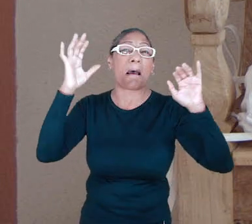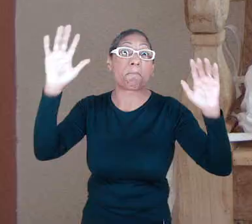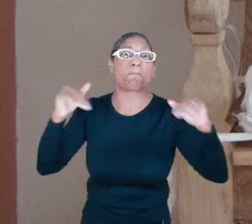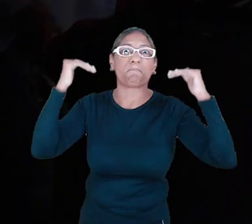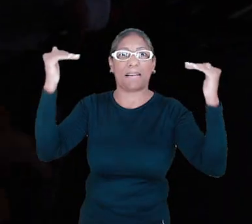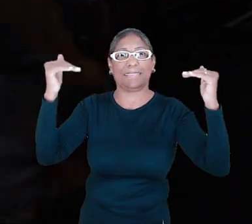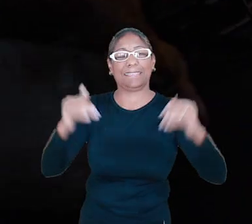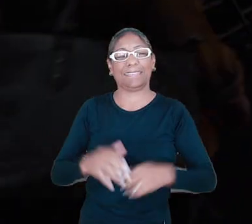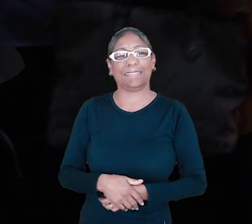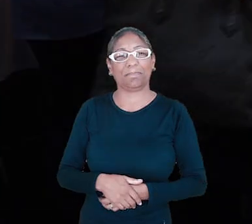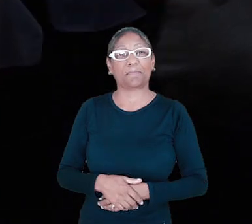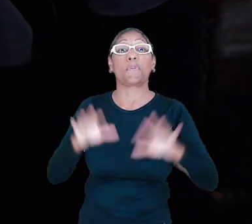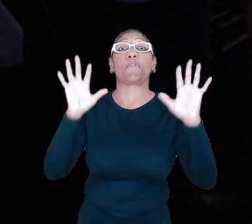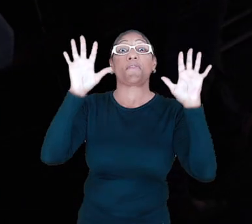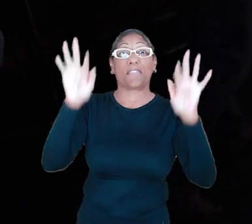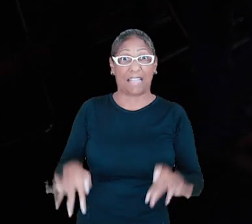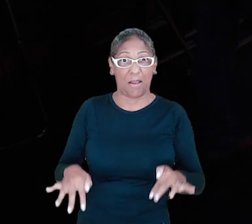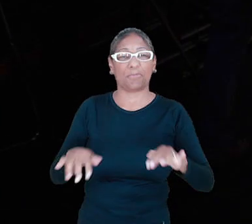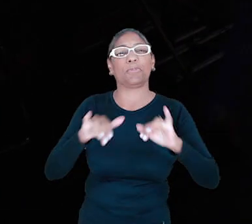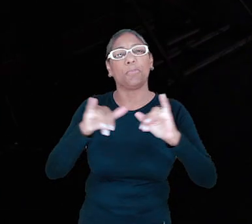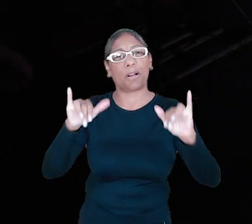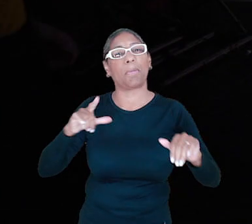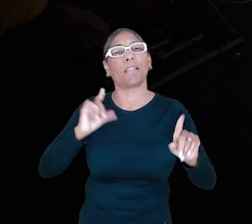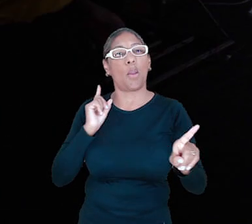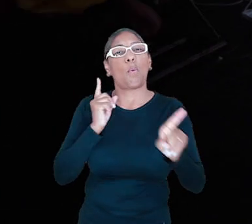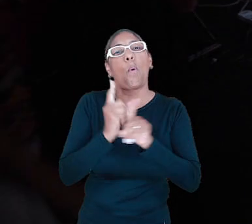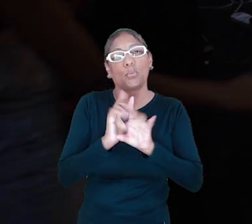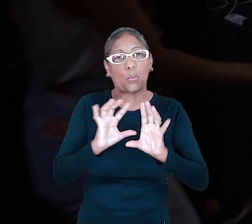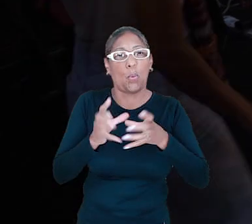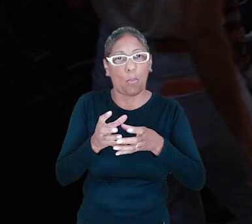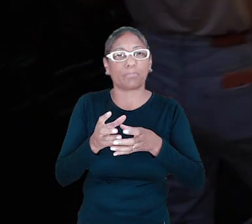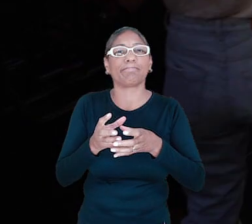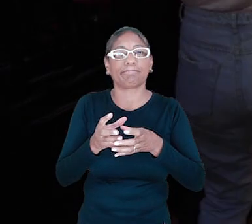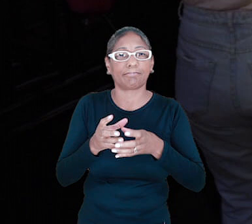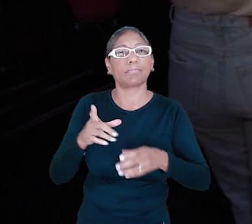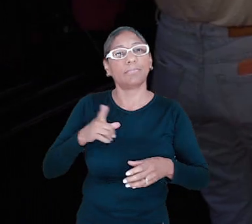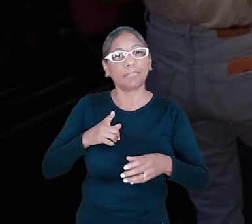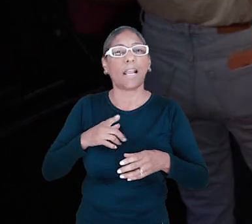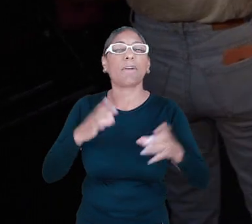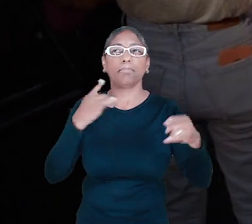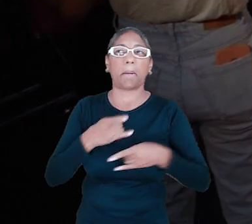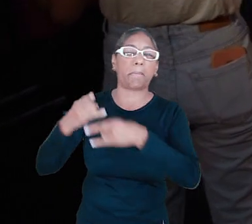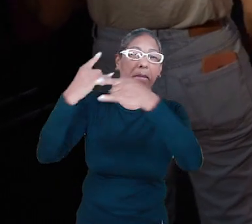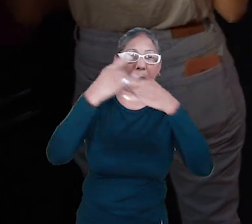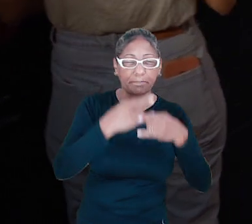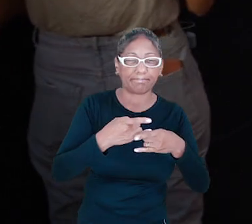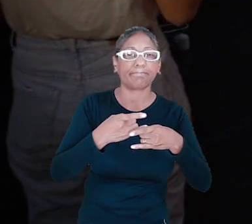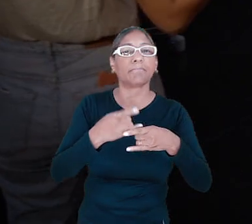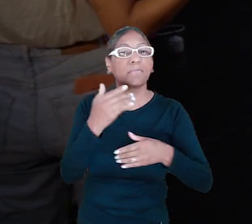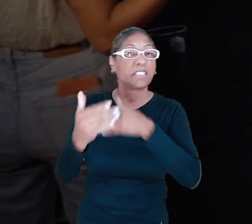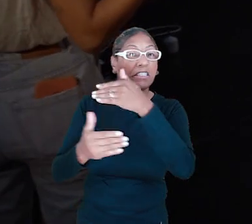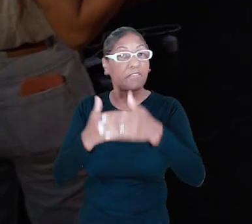imaginava. No final do programa, então, a gente tem um encontro coletivo, a gente fez um hackathon